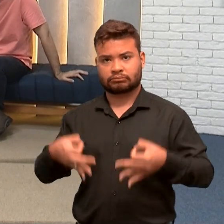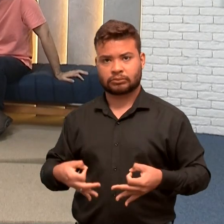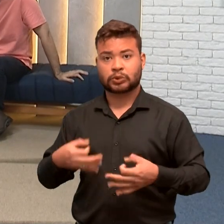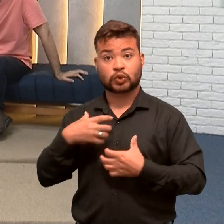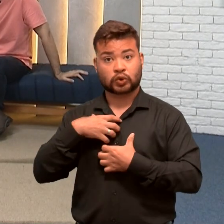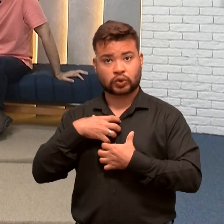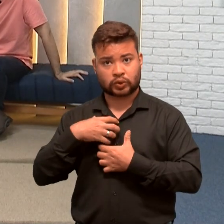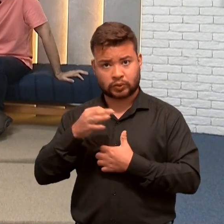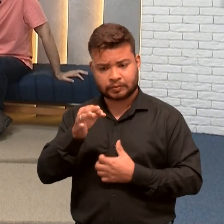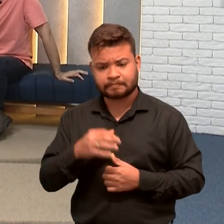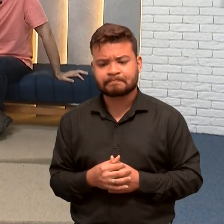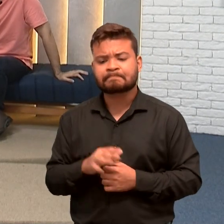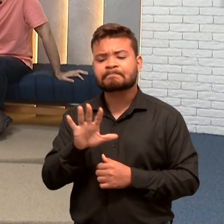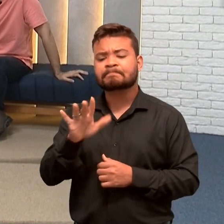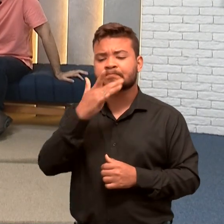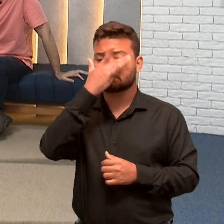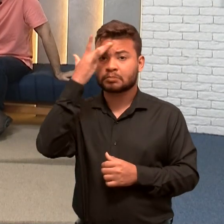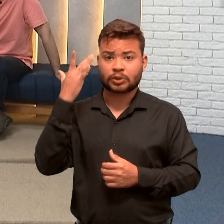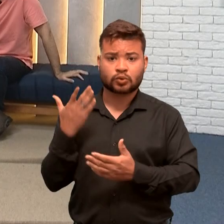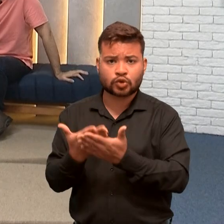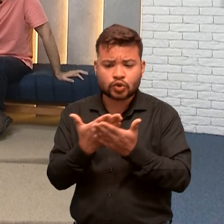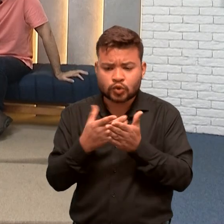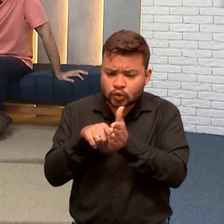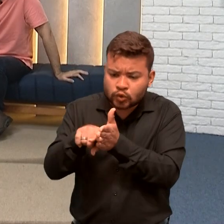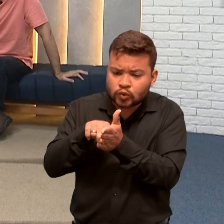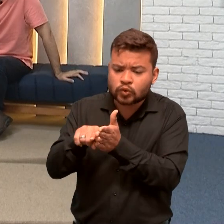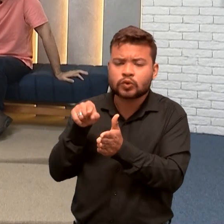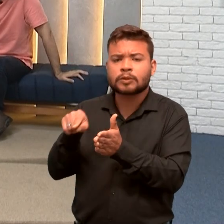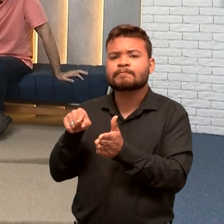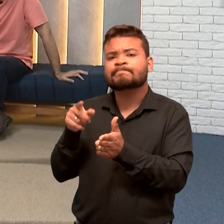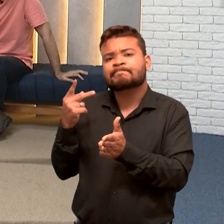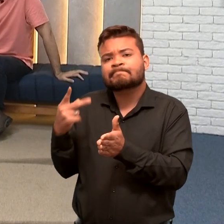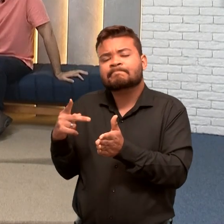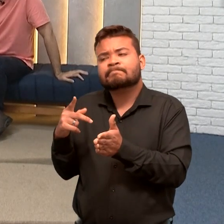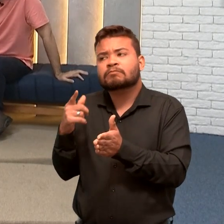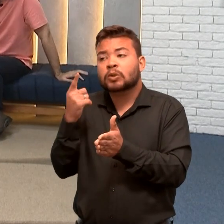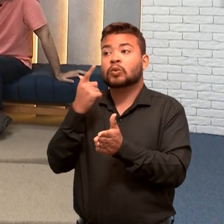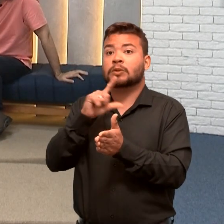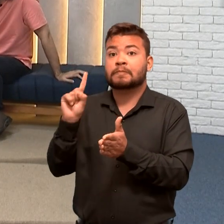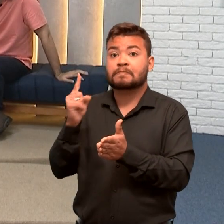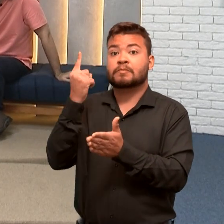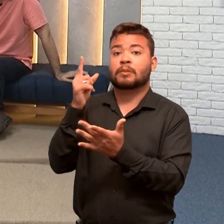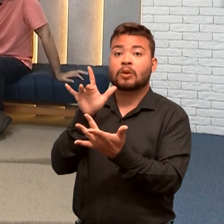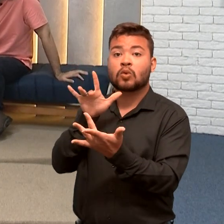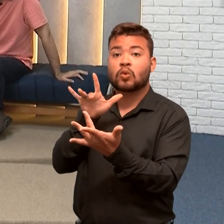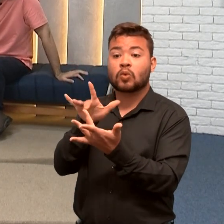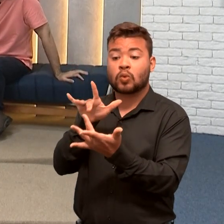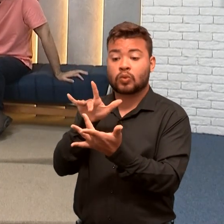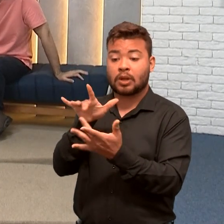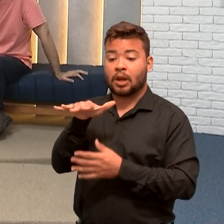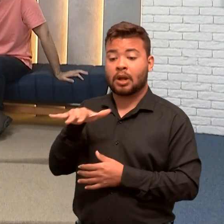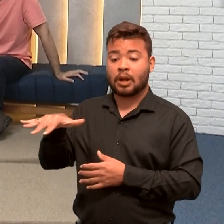feito. Como que o estudante ele tem ali o primeiro contato com isso para